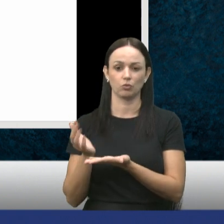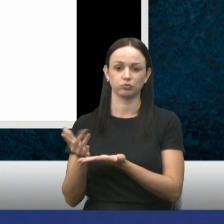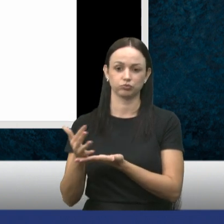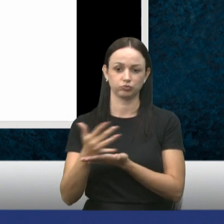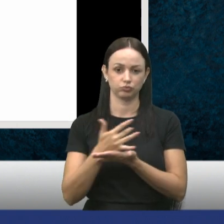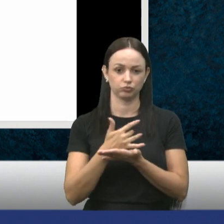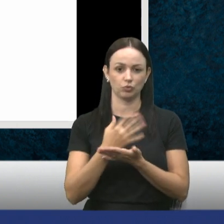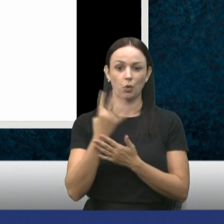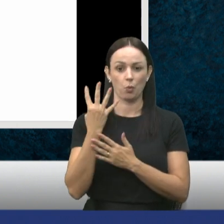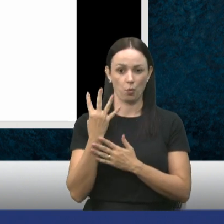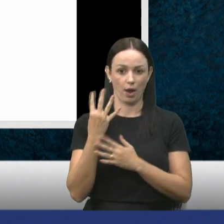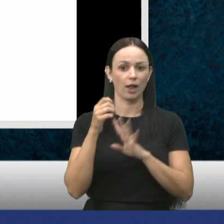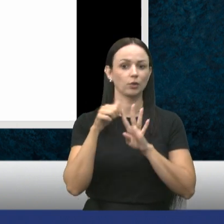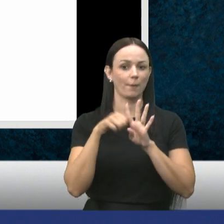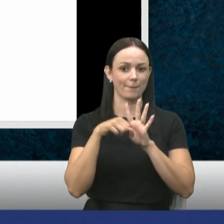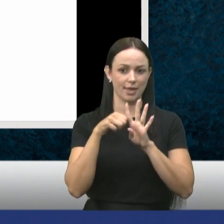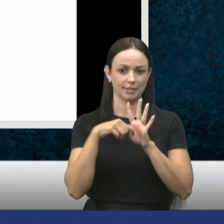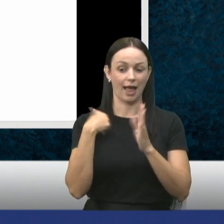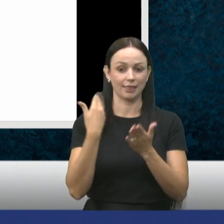meses, né? Isso.